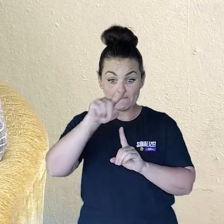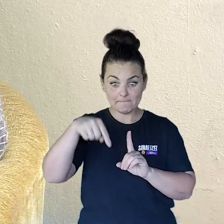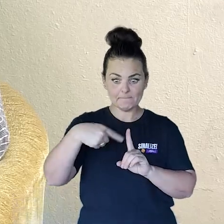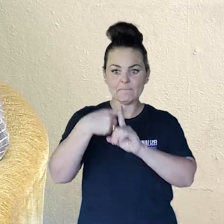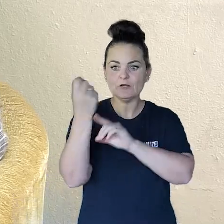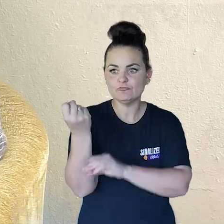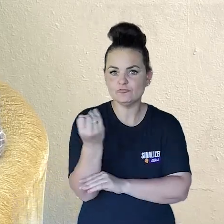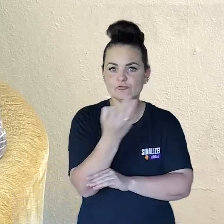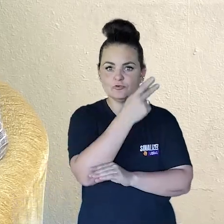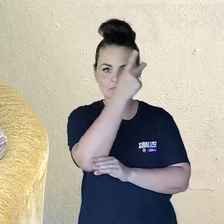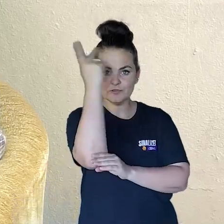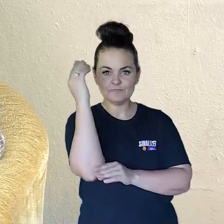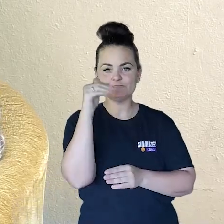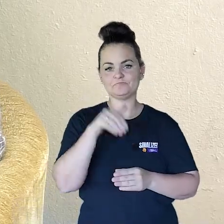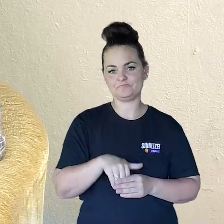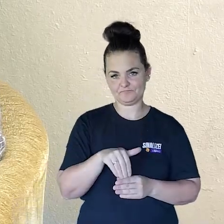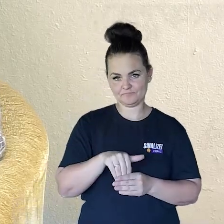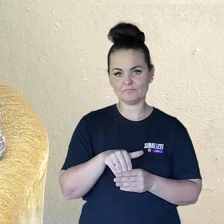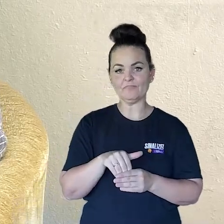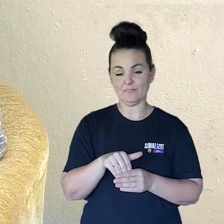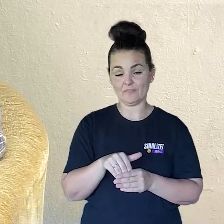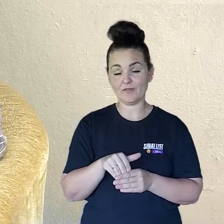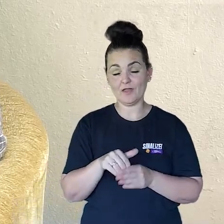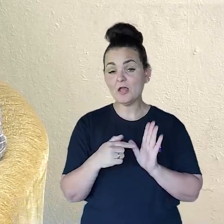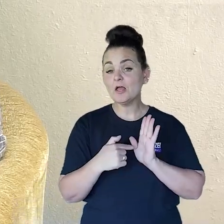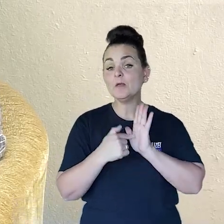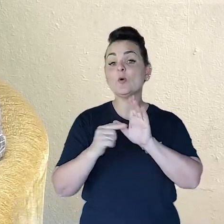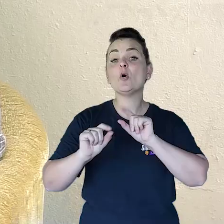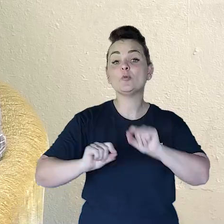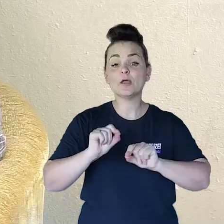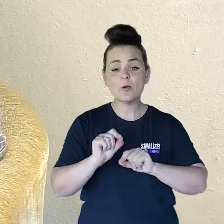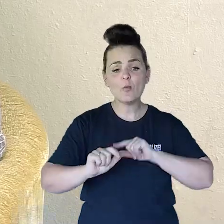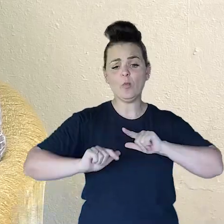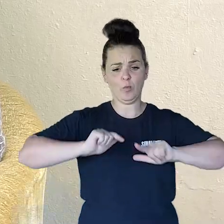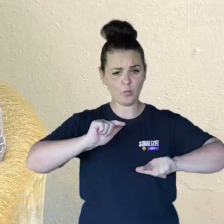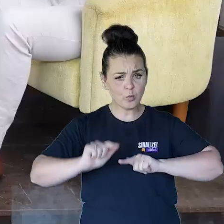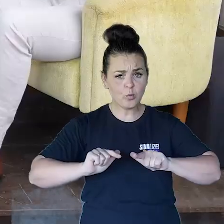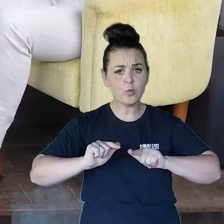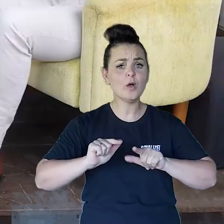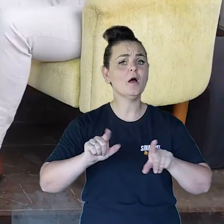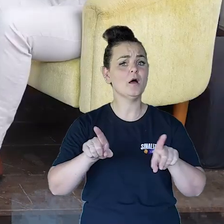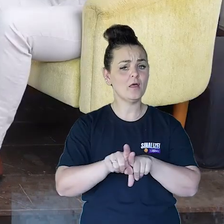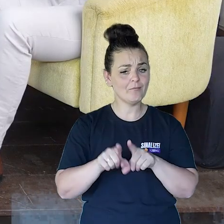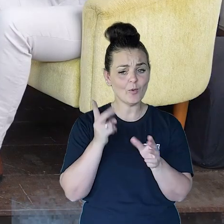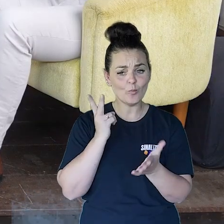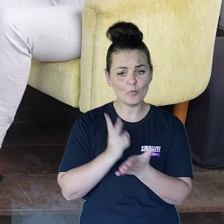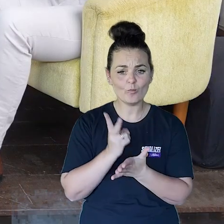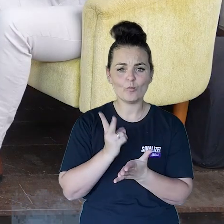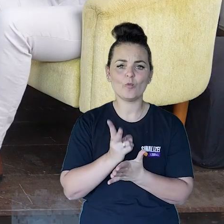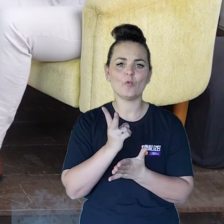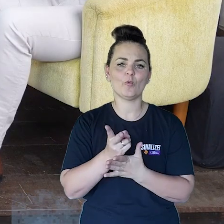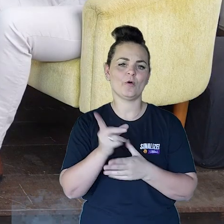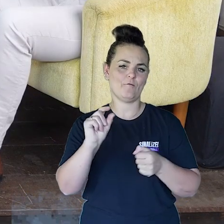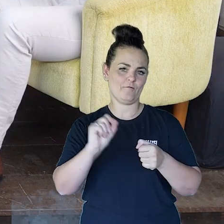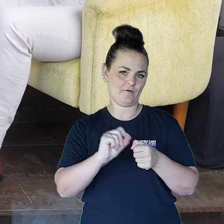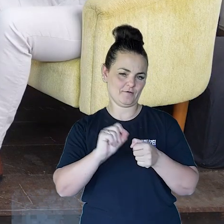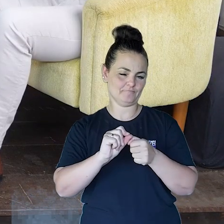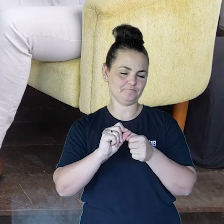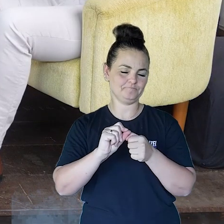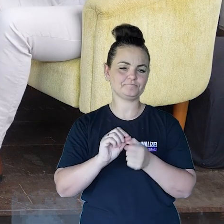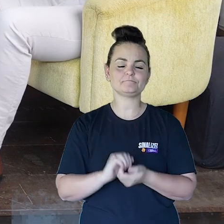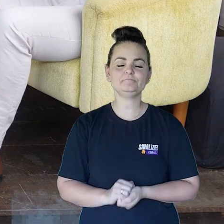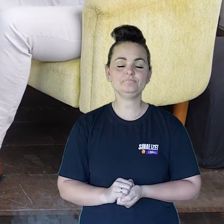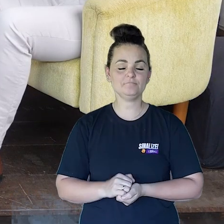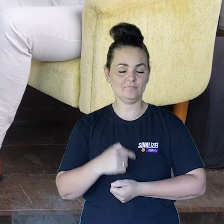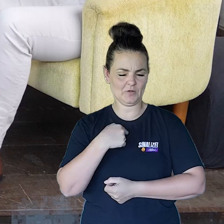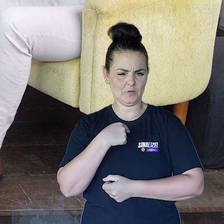como responsabilidade, essa votação, o trabalho, a continuidade, Eu costumo sempre dizer que o vereador